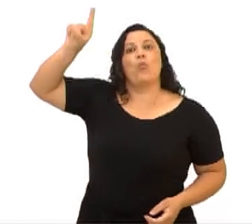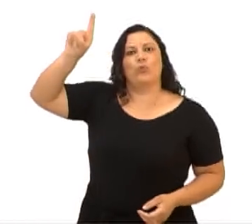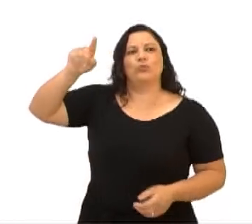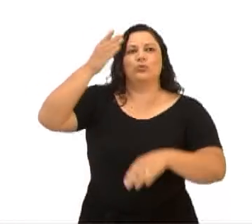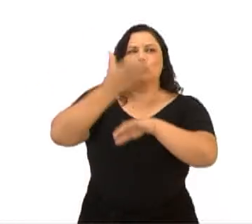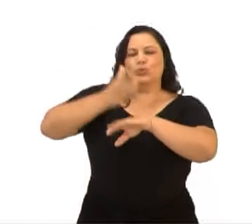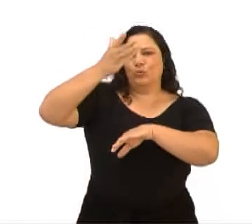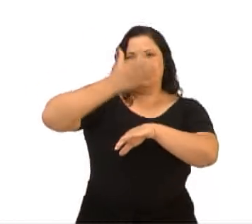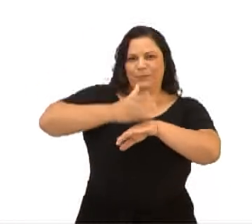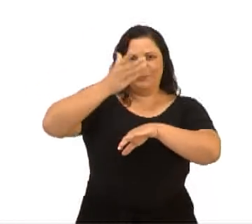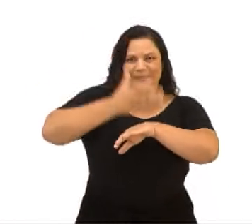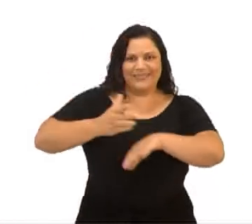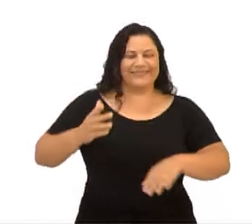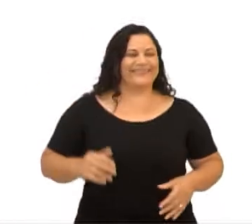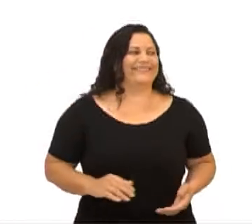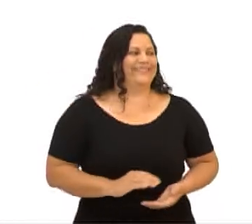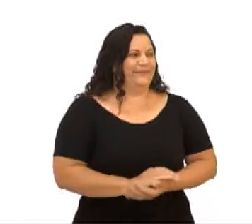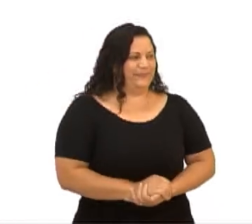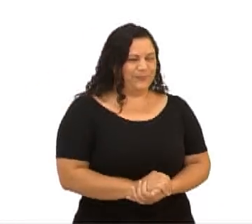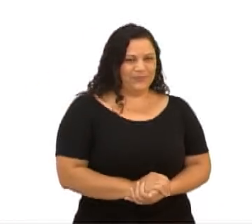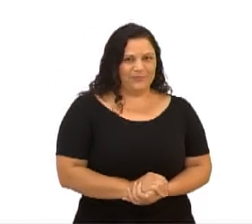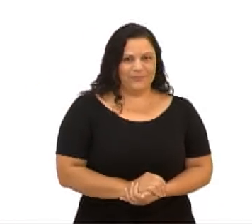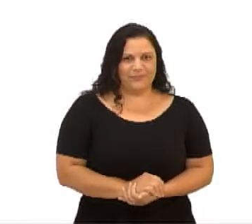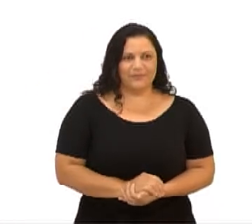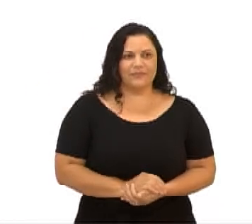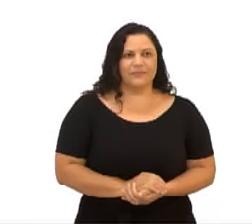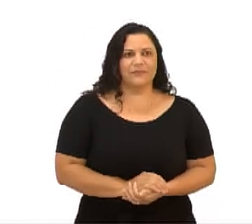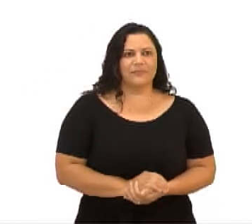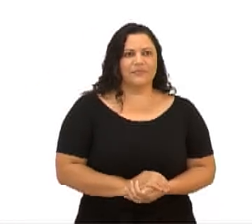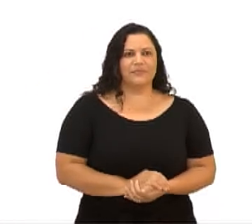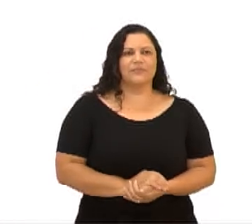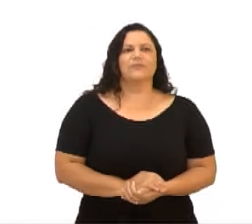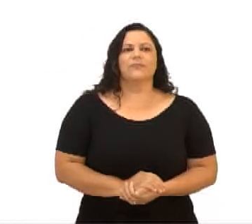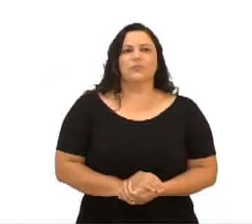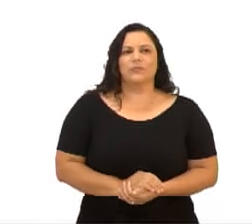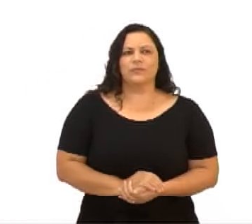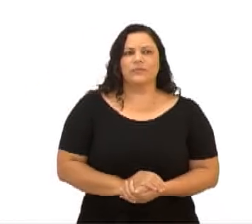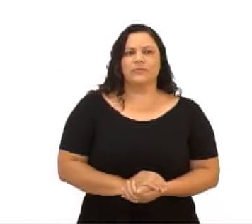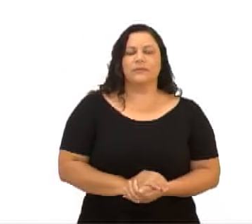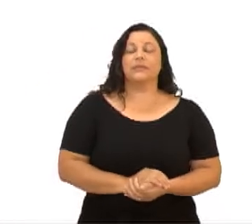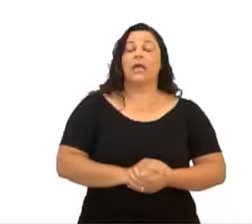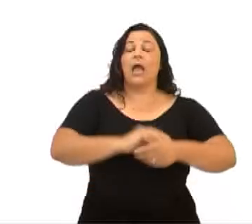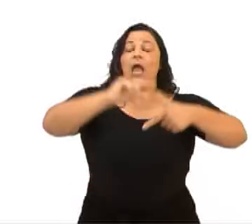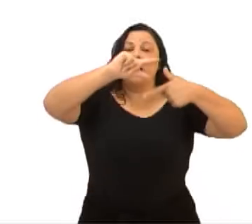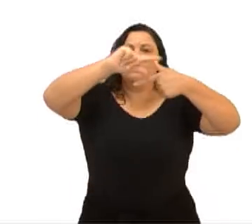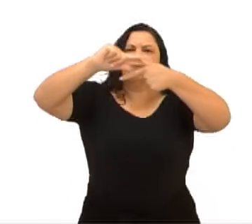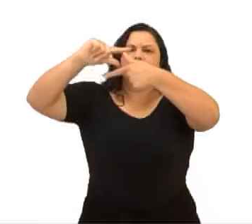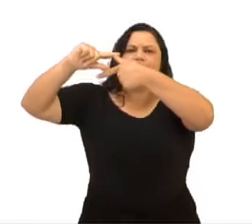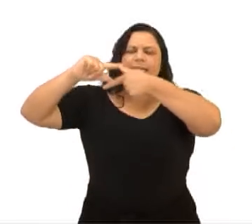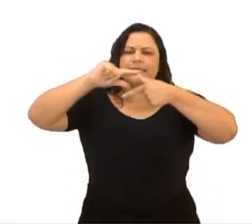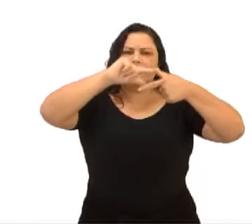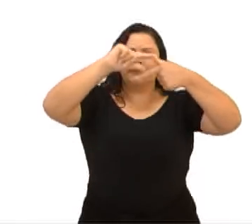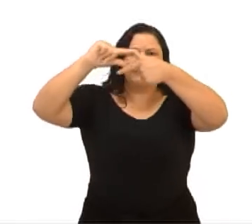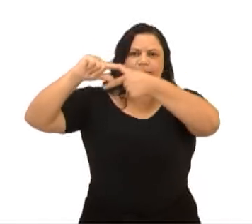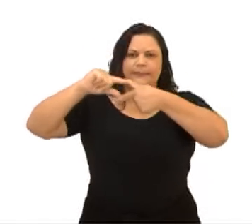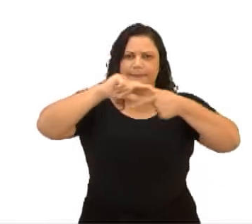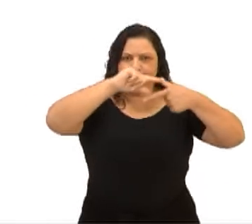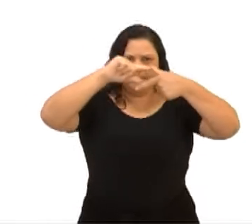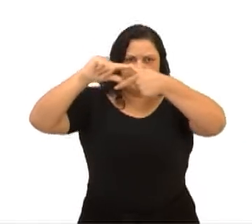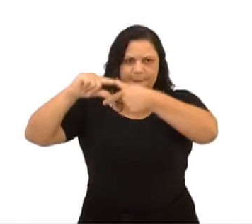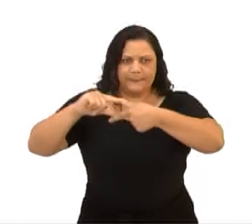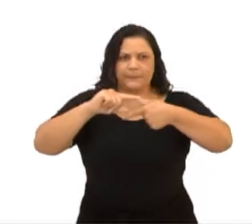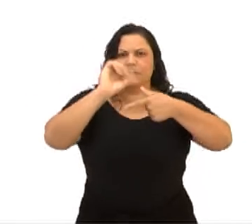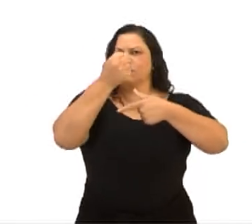praticando de hoje, tranquilo? Um vitral é composto de 80 peças iguais e no formato de triângulos